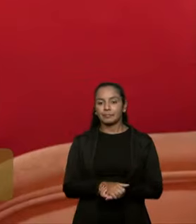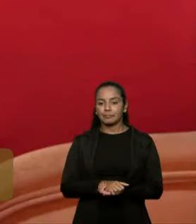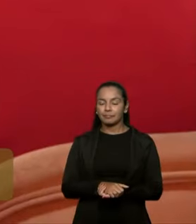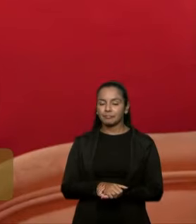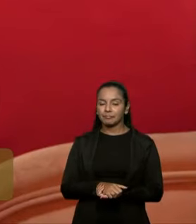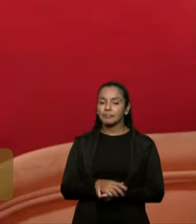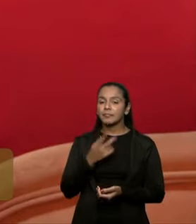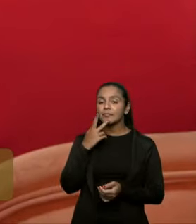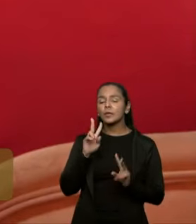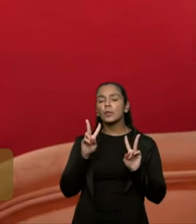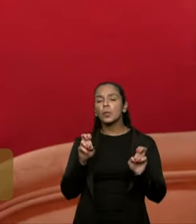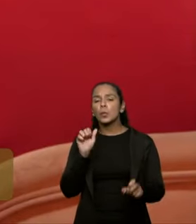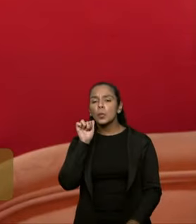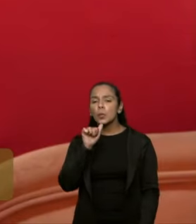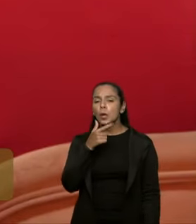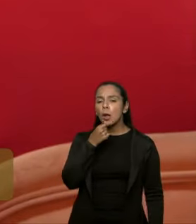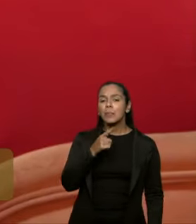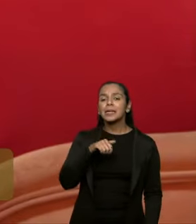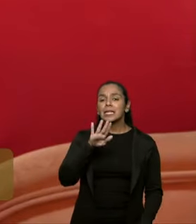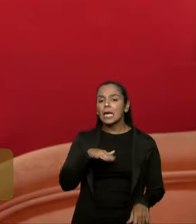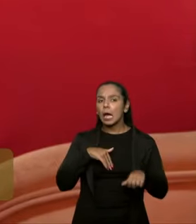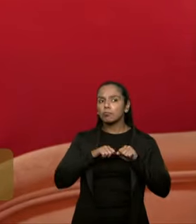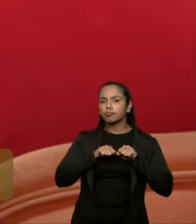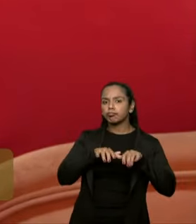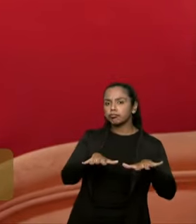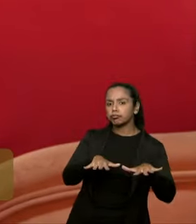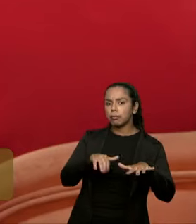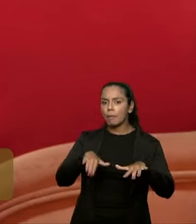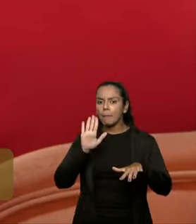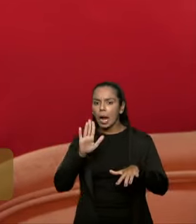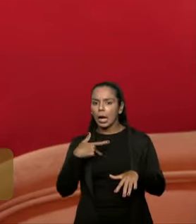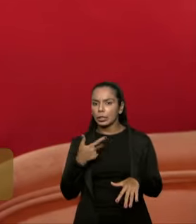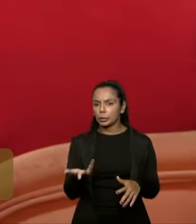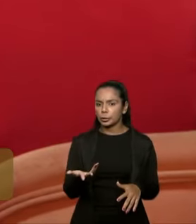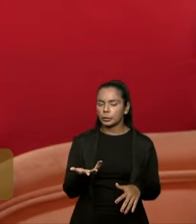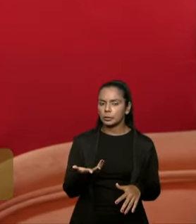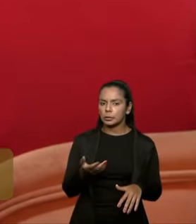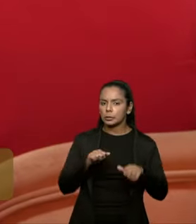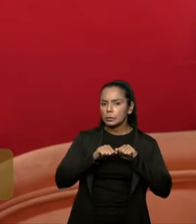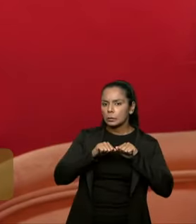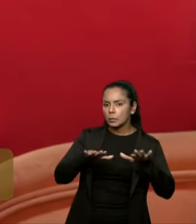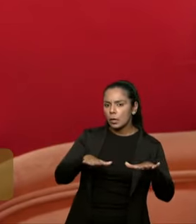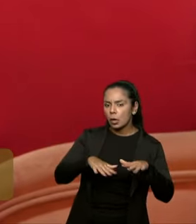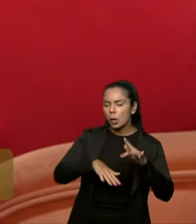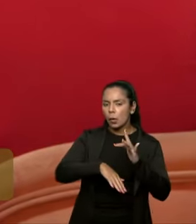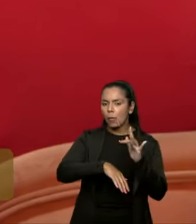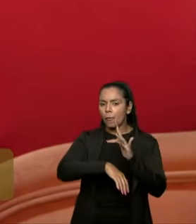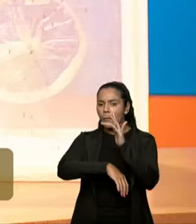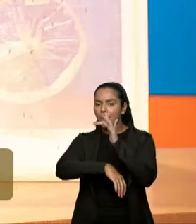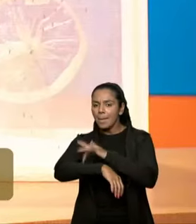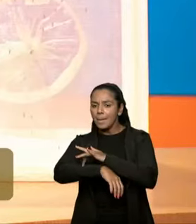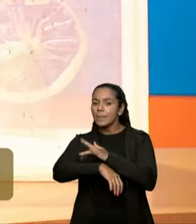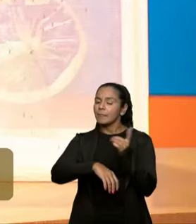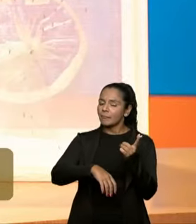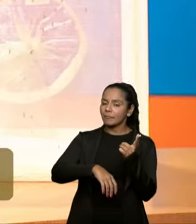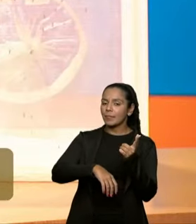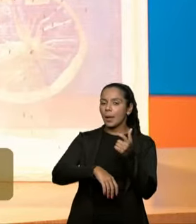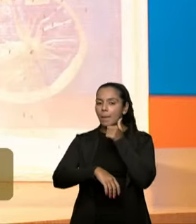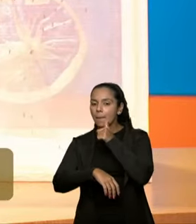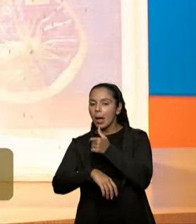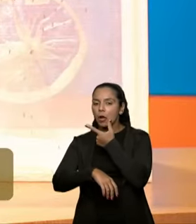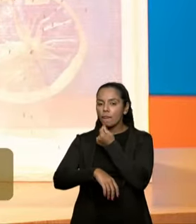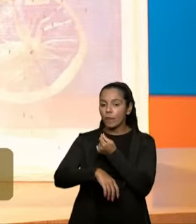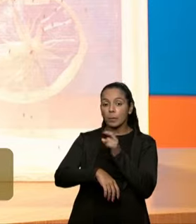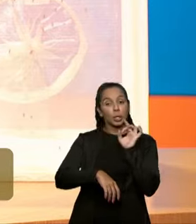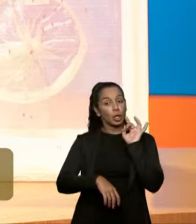Agora, falando em mulher e homem, quem é que passa mais? Estou com medo dessa jaulinha aí. Quem é que passa mais? O mosquito macho ou o mosquito fêmea? Não, só a fêmea. Só a